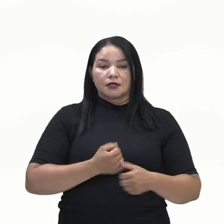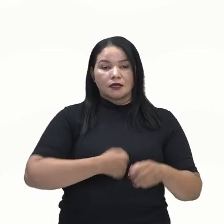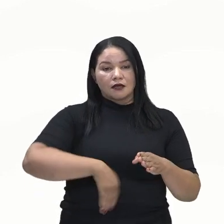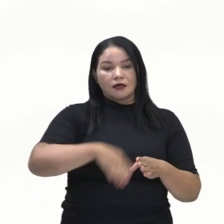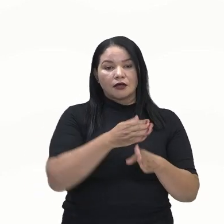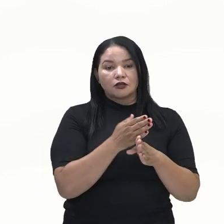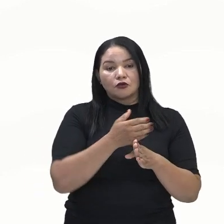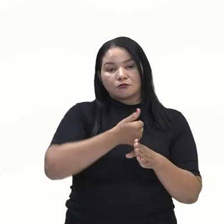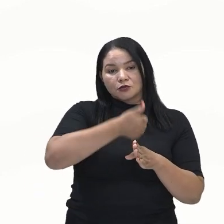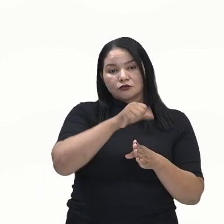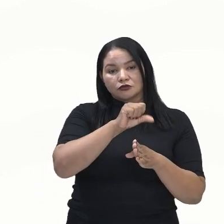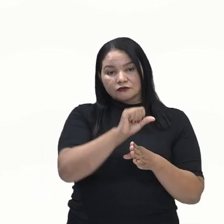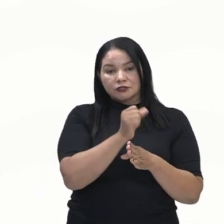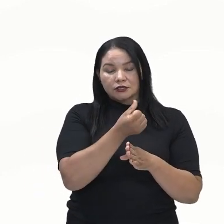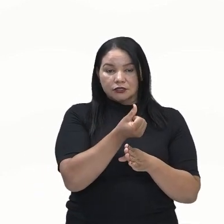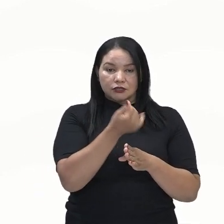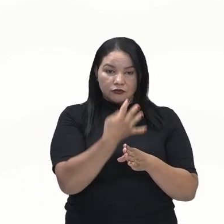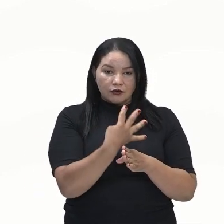1964 e